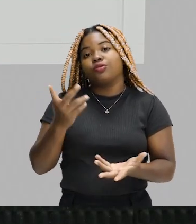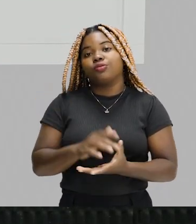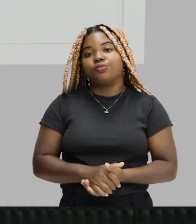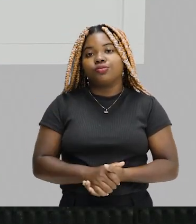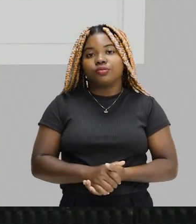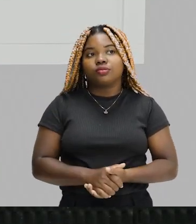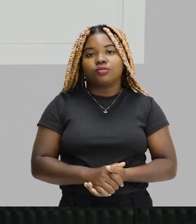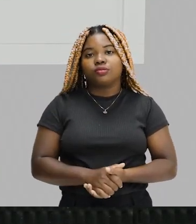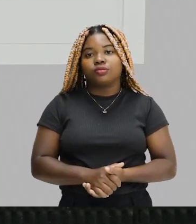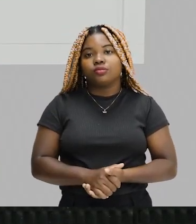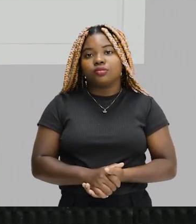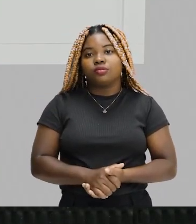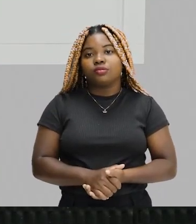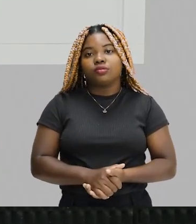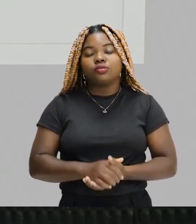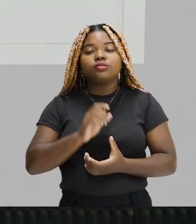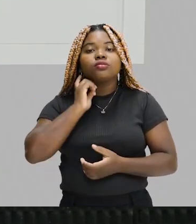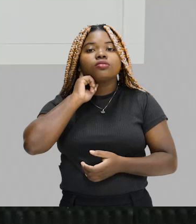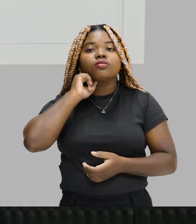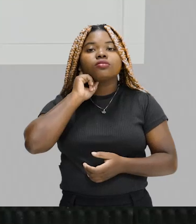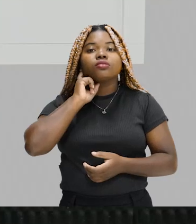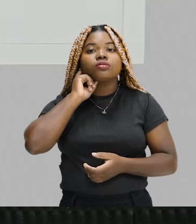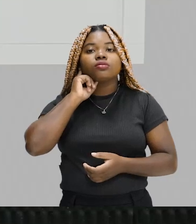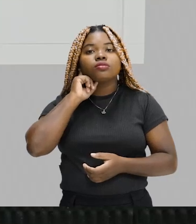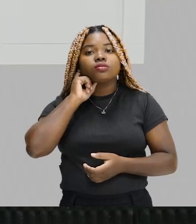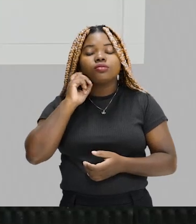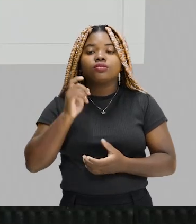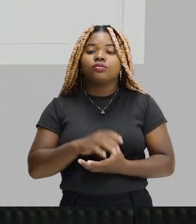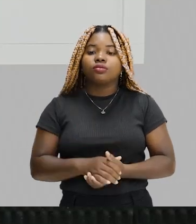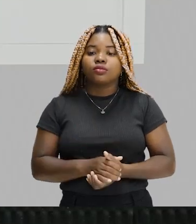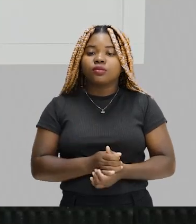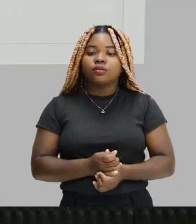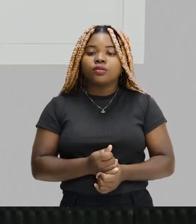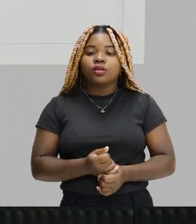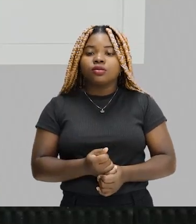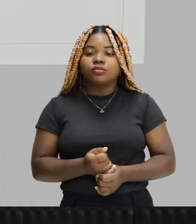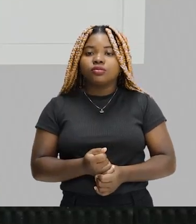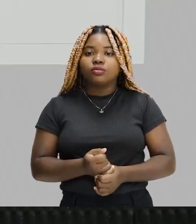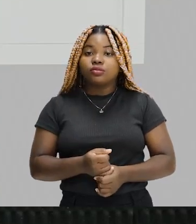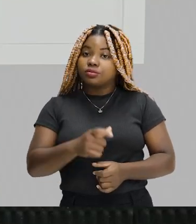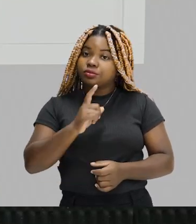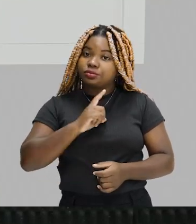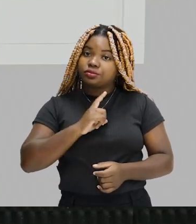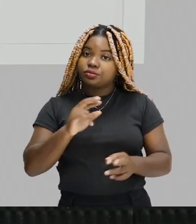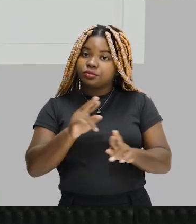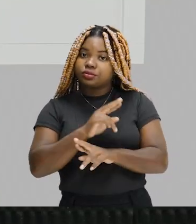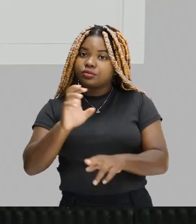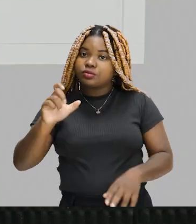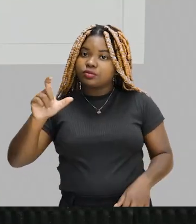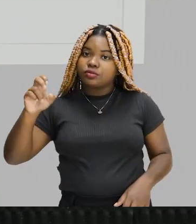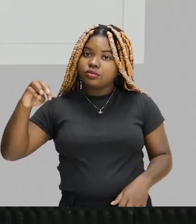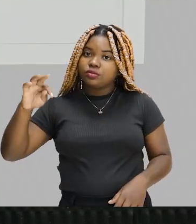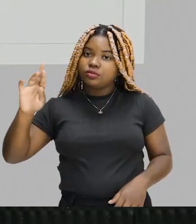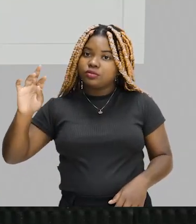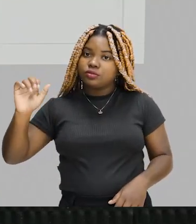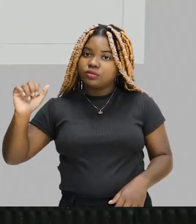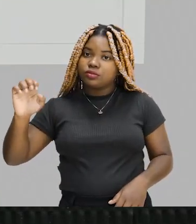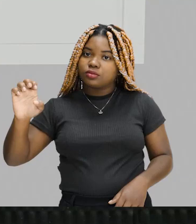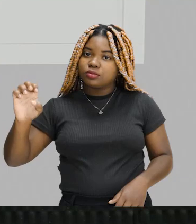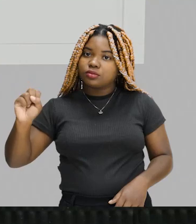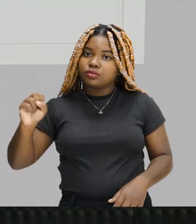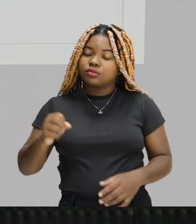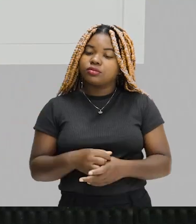essas partículas que são um pouquinho mais complexas, certo? Então as partículas elementares é o mais simples das partículas que nós